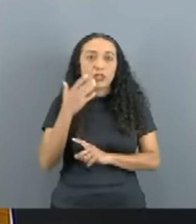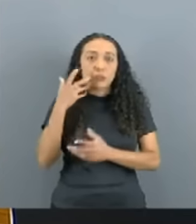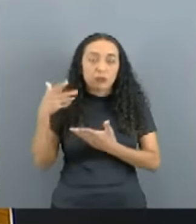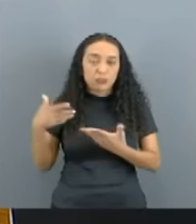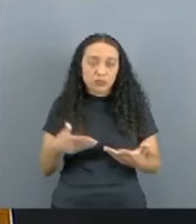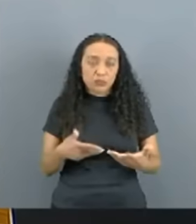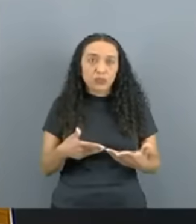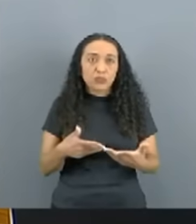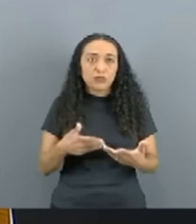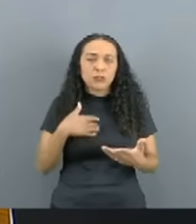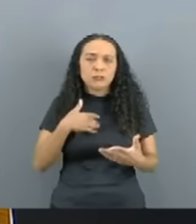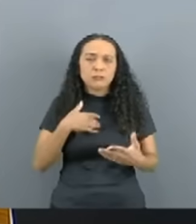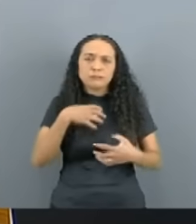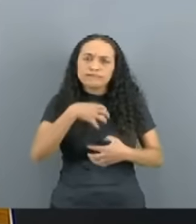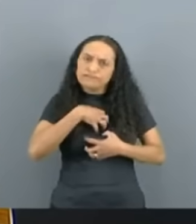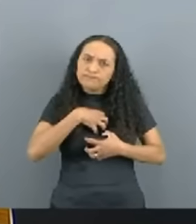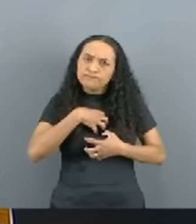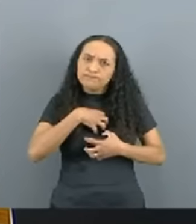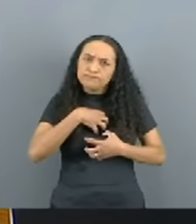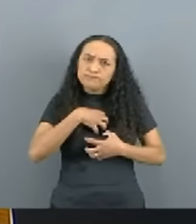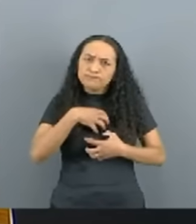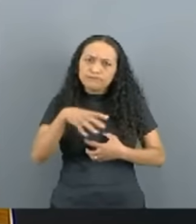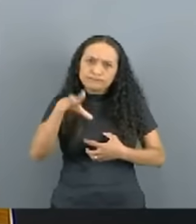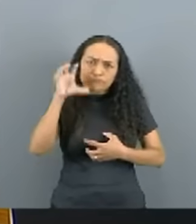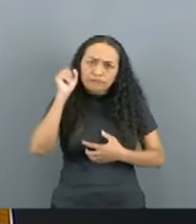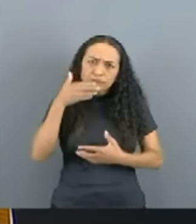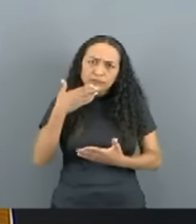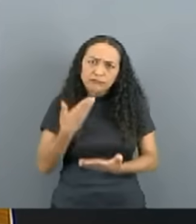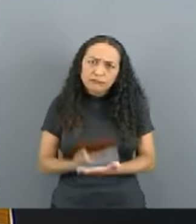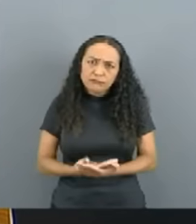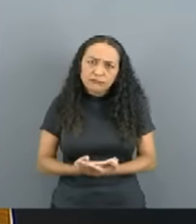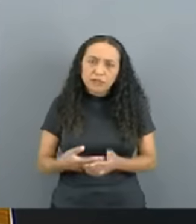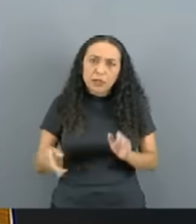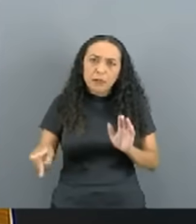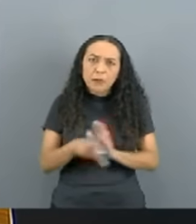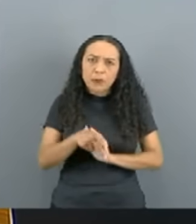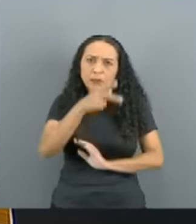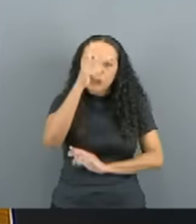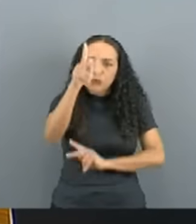fiquei impactado com o que eu ouvi dos pernambucanos.